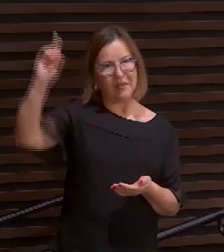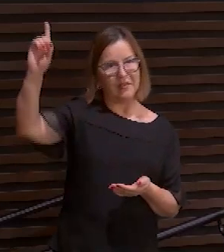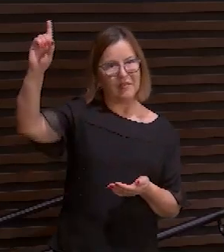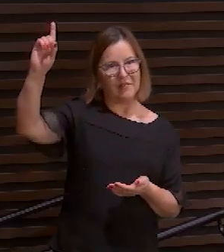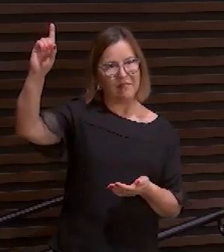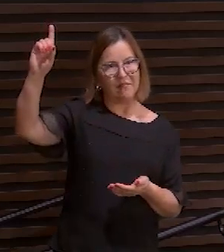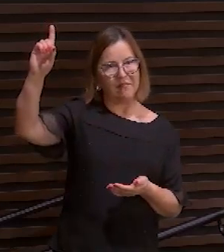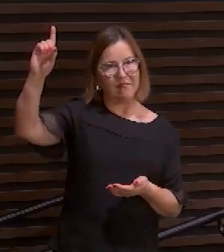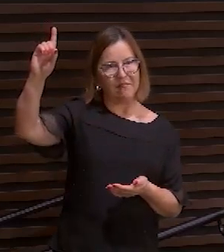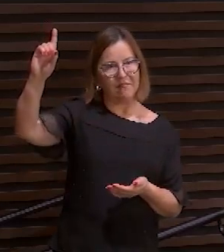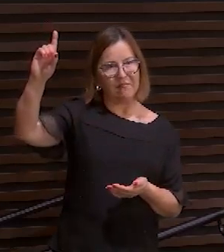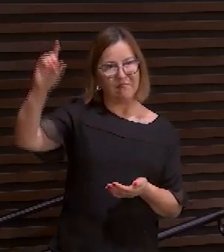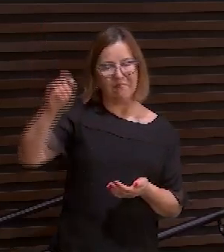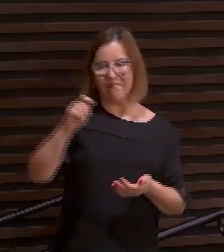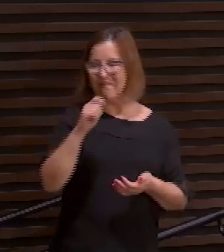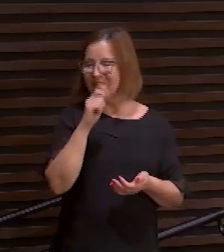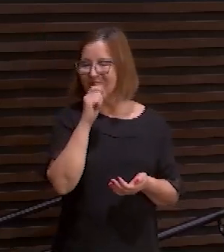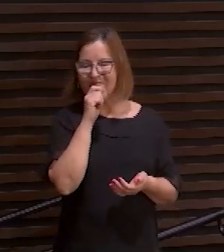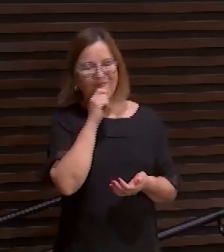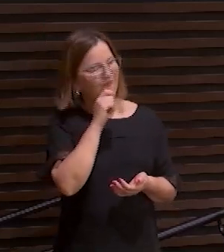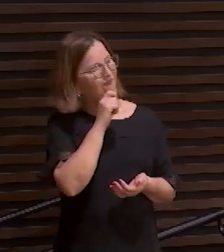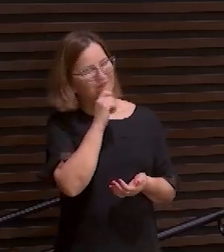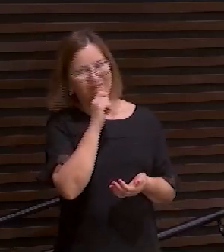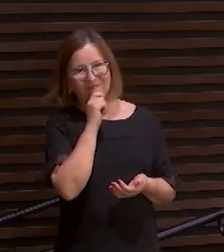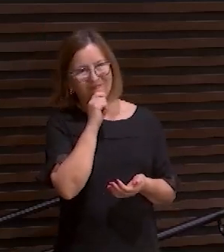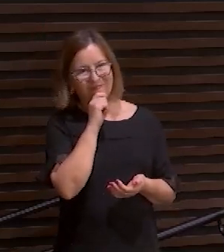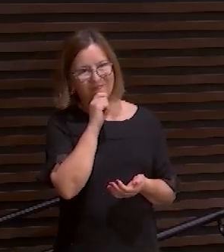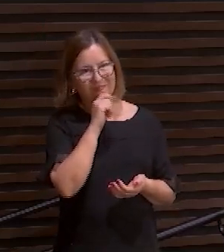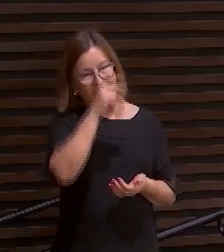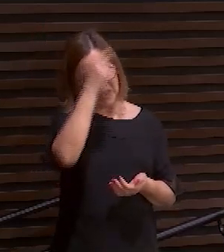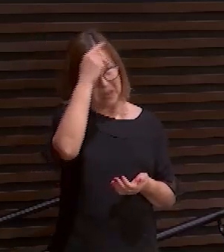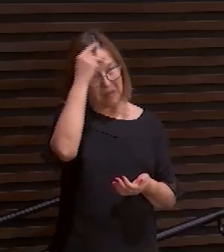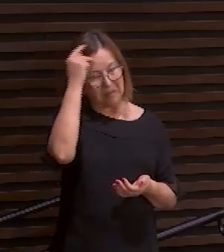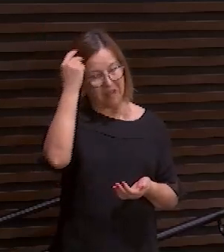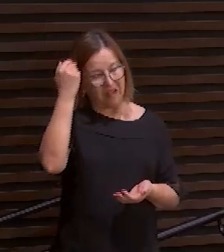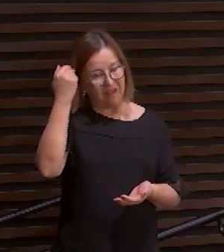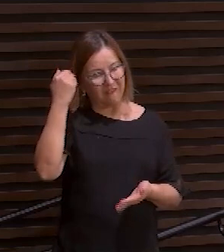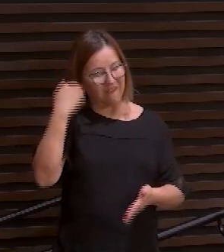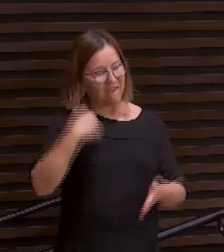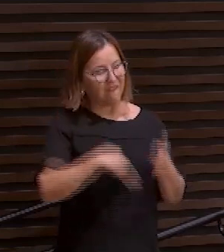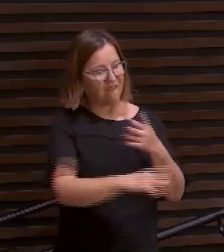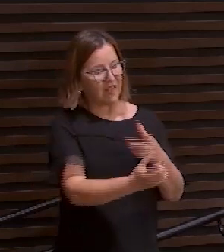deixar que ele vai para o inferno sem